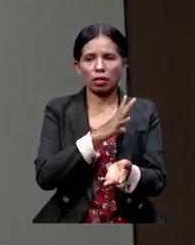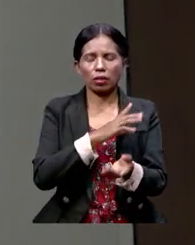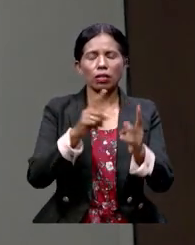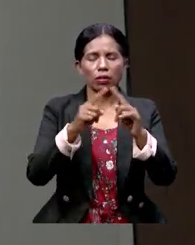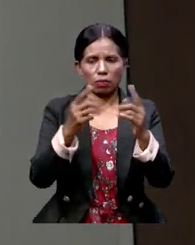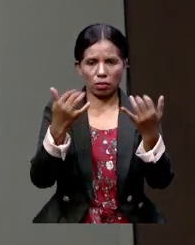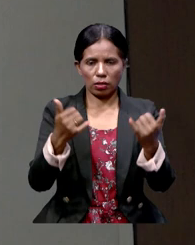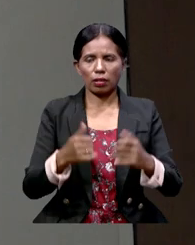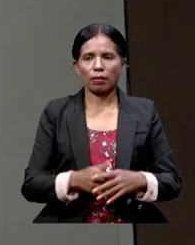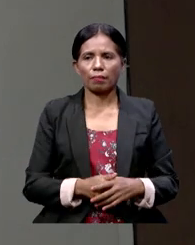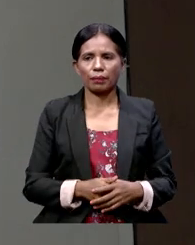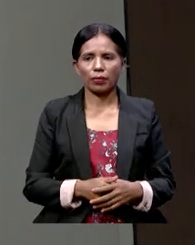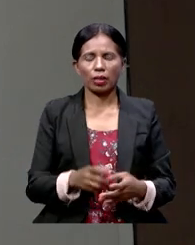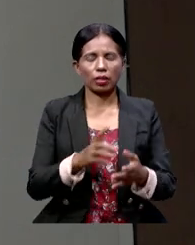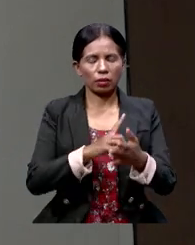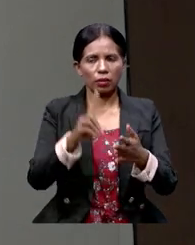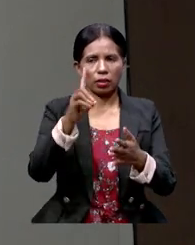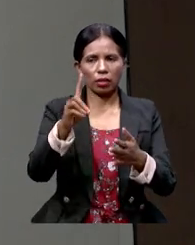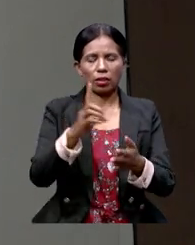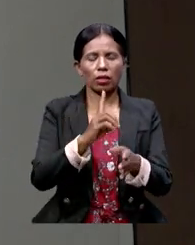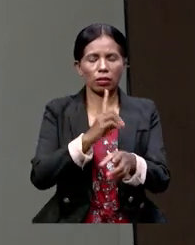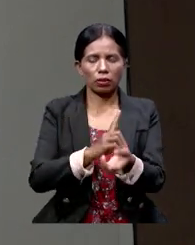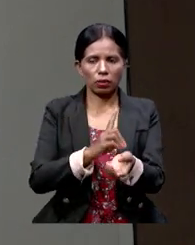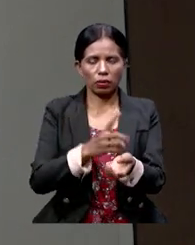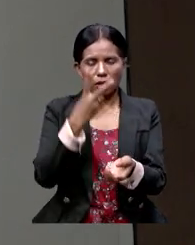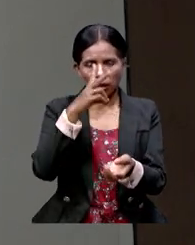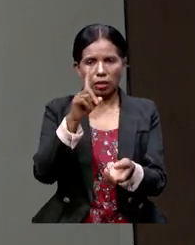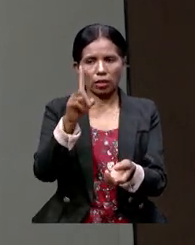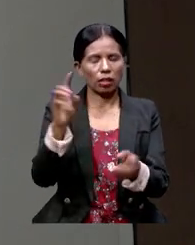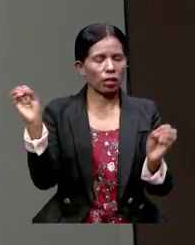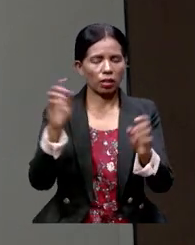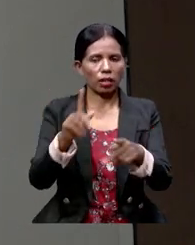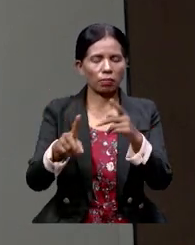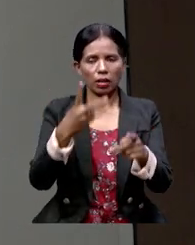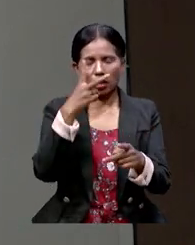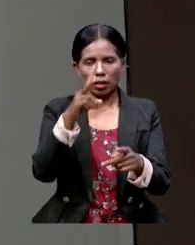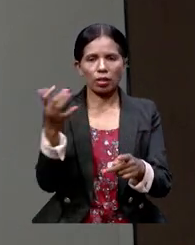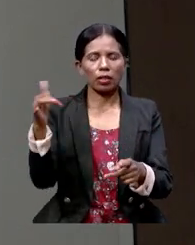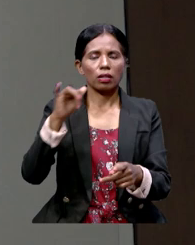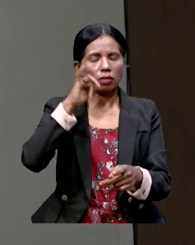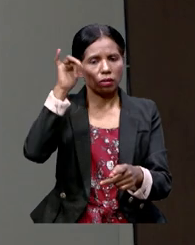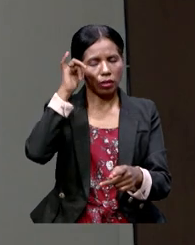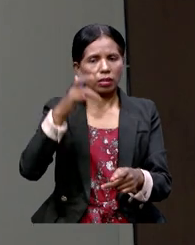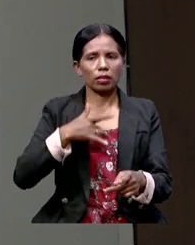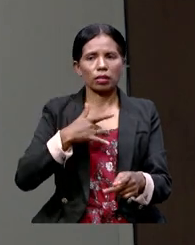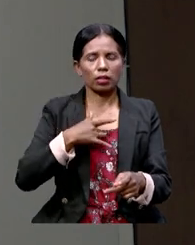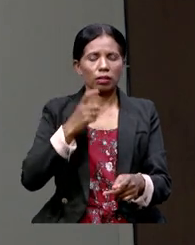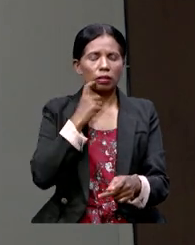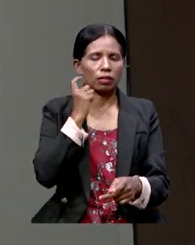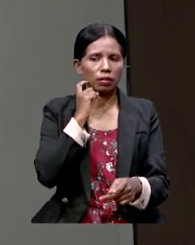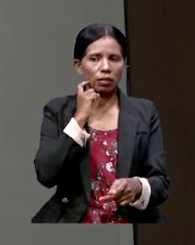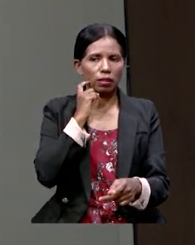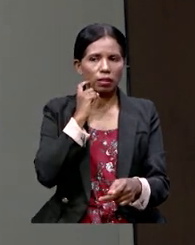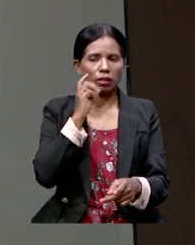agora i semana ida doktor harenya da lai da det lai hema ma kontrola sira i ur sei hor biro ni sindi de ni hang moras doktor